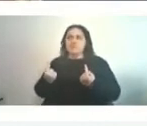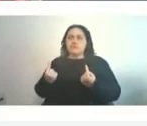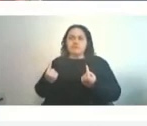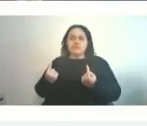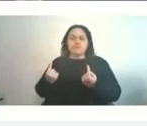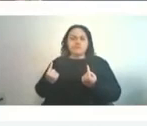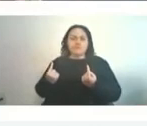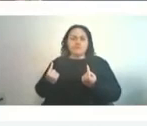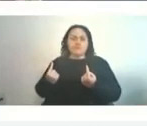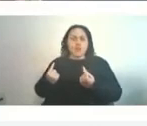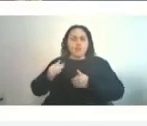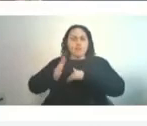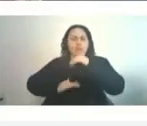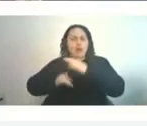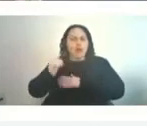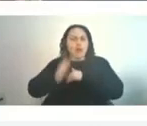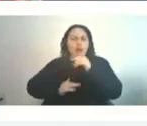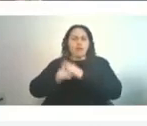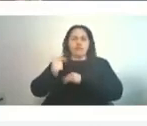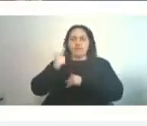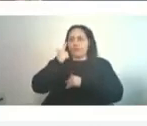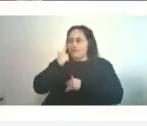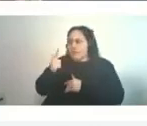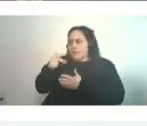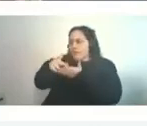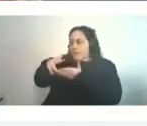embate com a realidade, né, de atendimento,